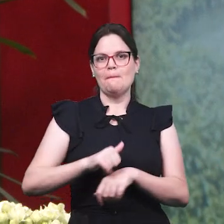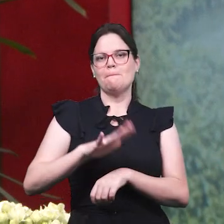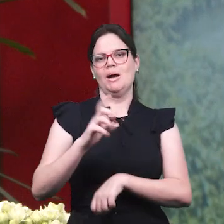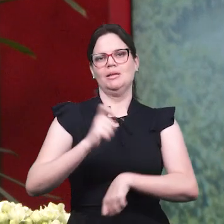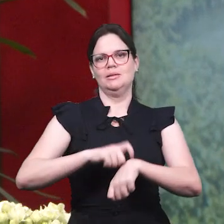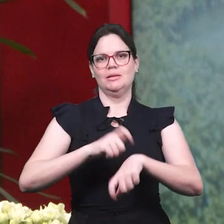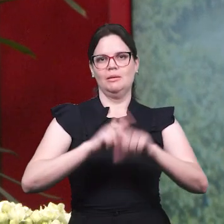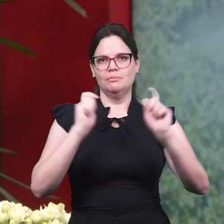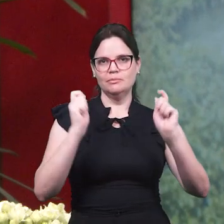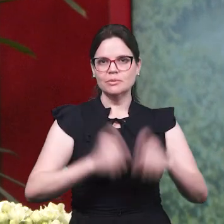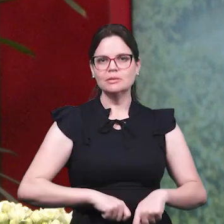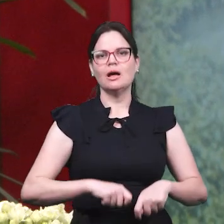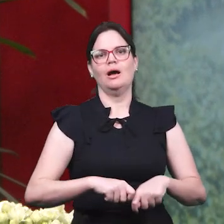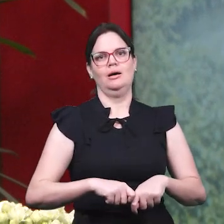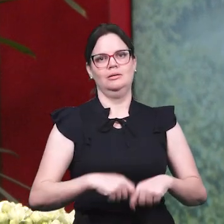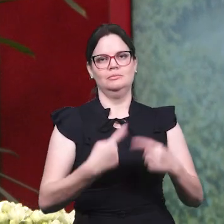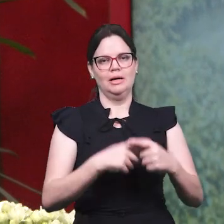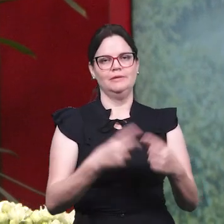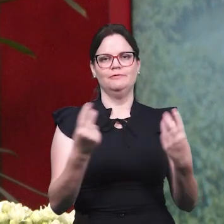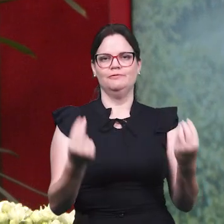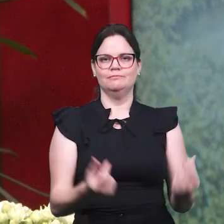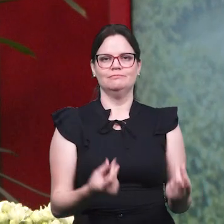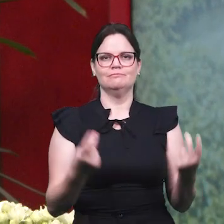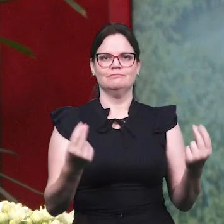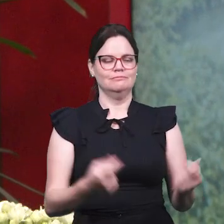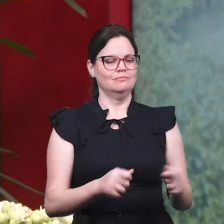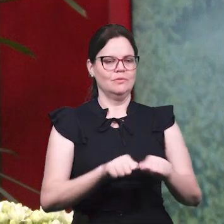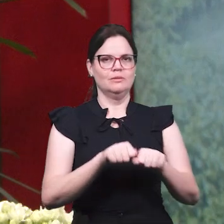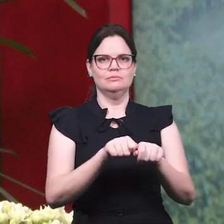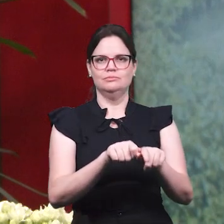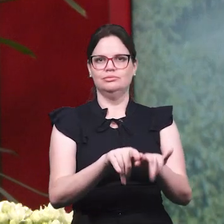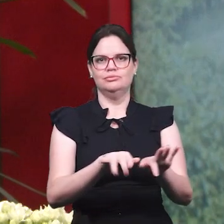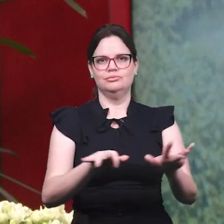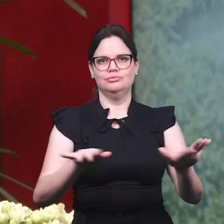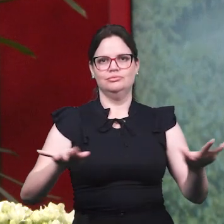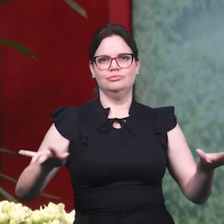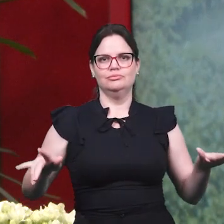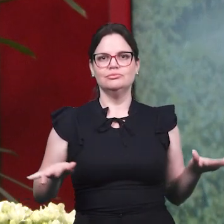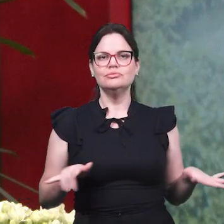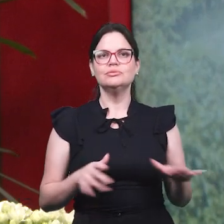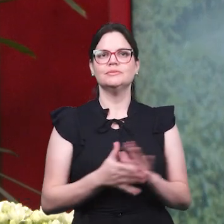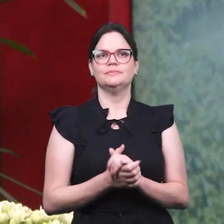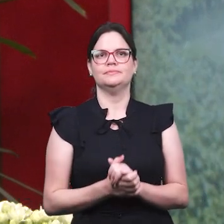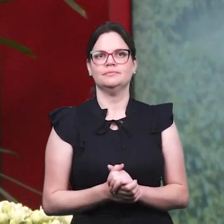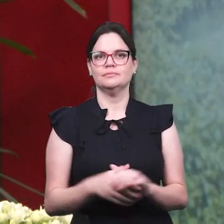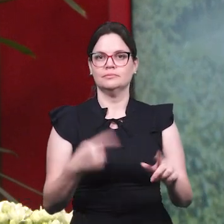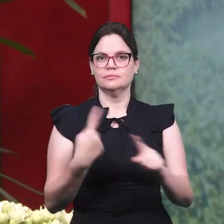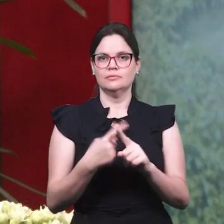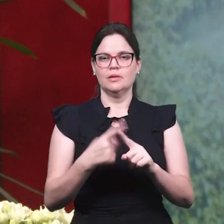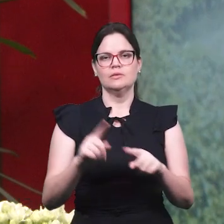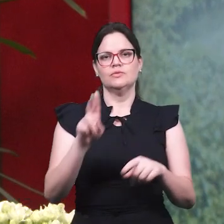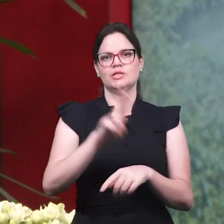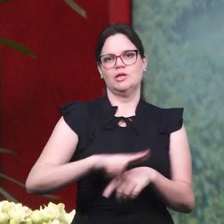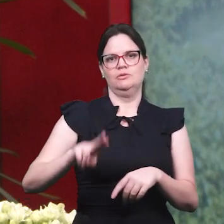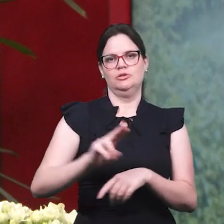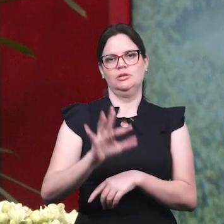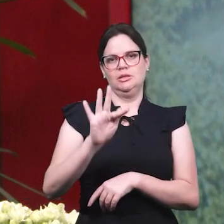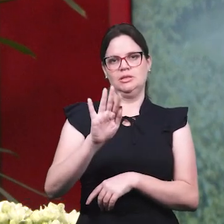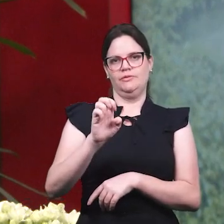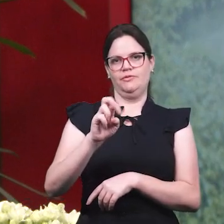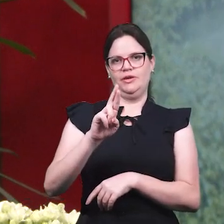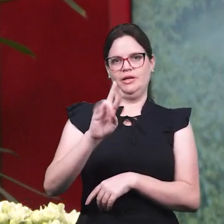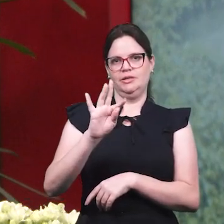para a planta fixá-lo ali. Quando você dispersa, por exemplo, um nutriente, você faz um processo de fertilização